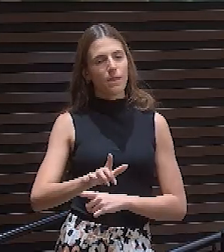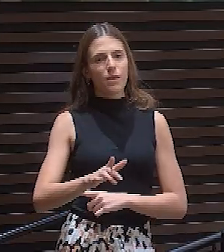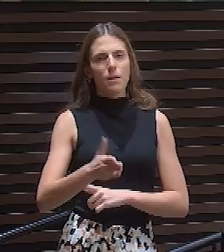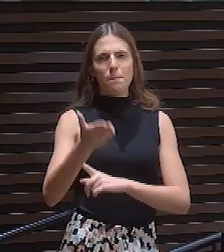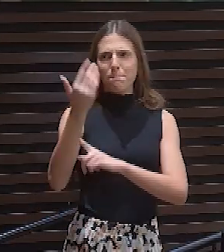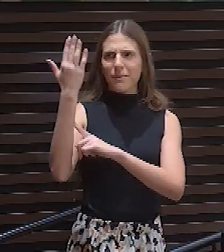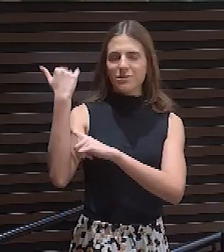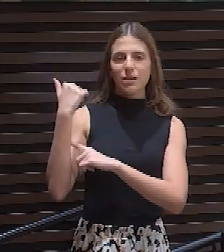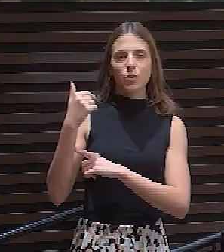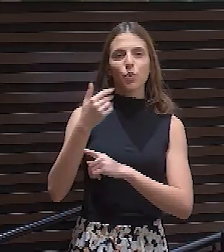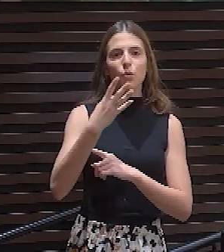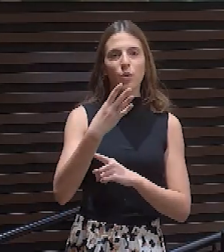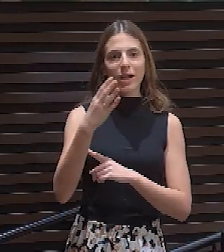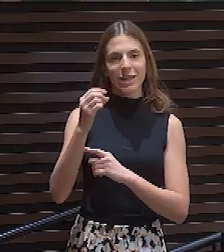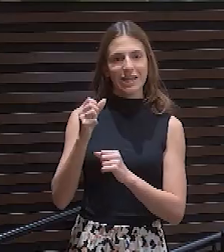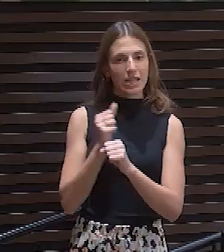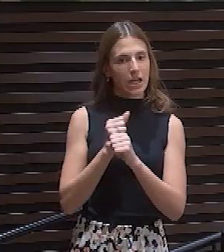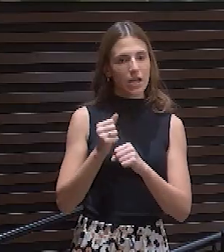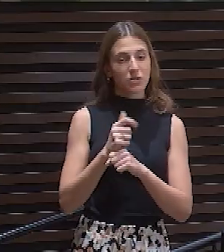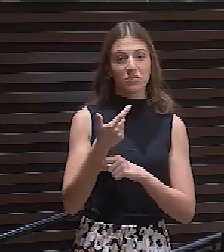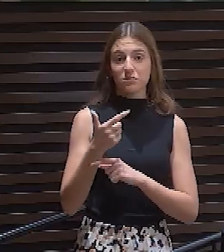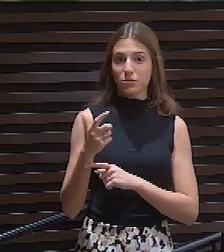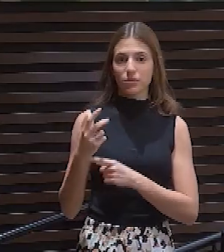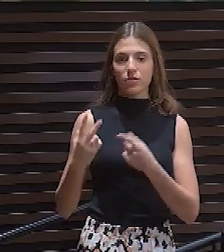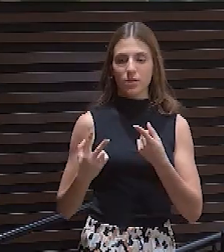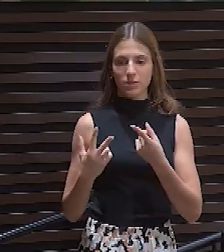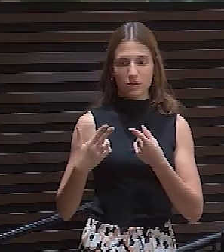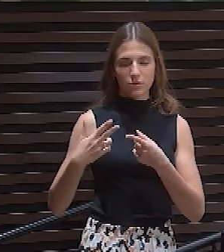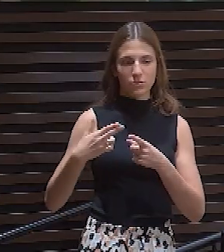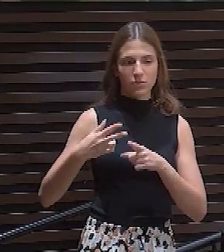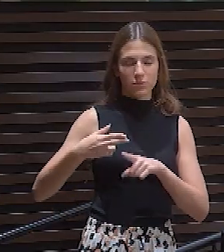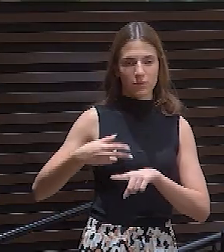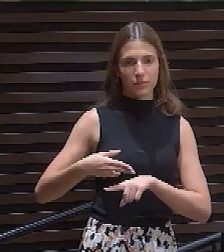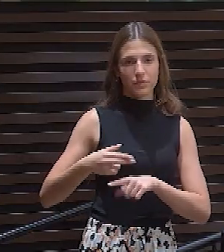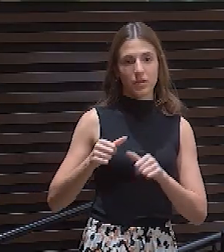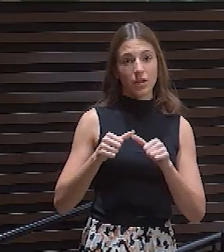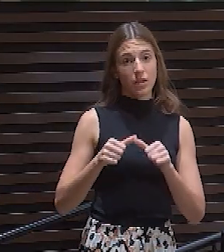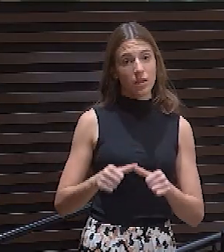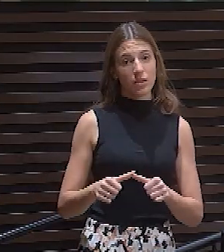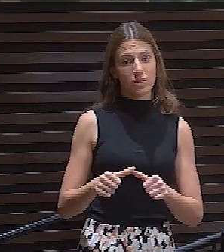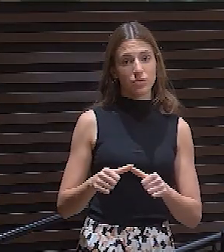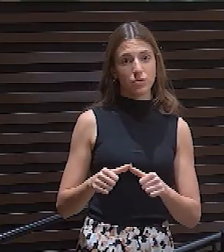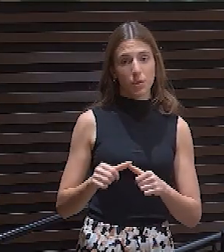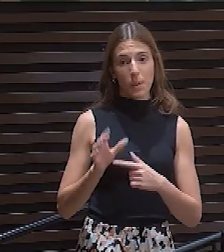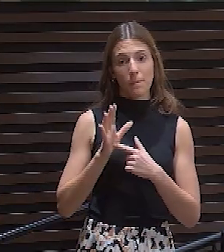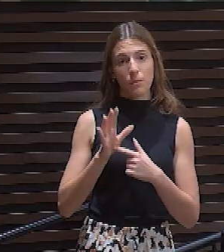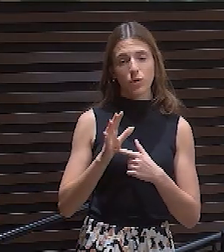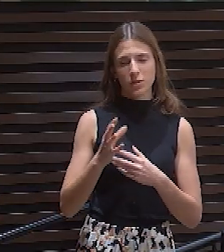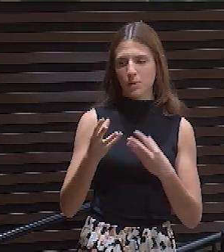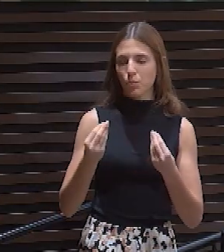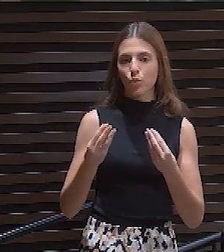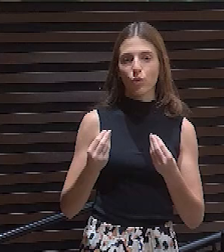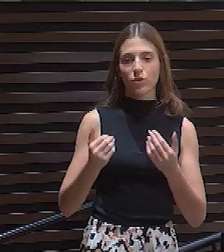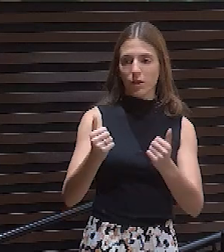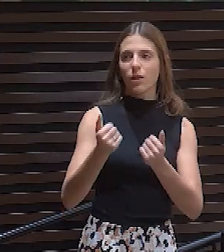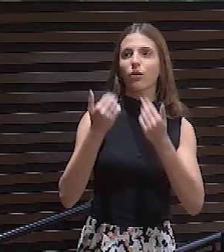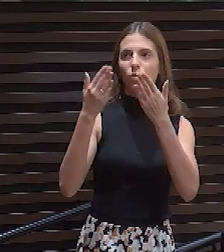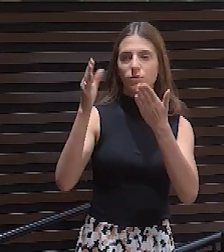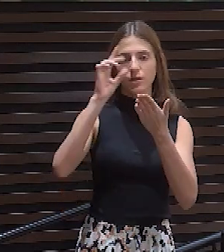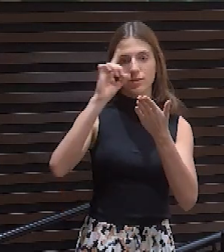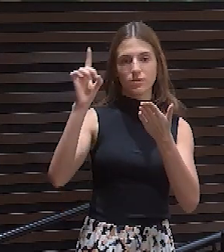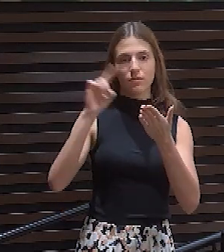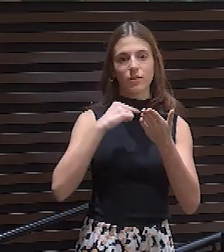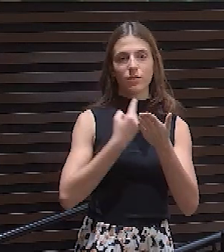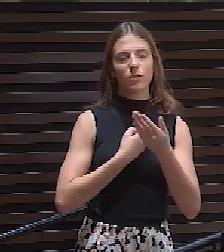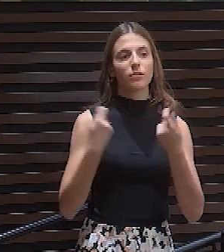sem circuncisão. E isto fala muito de consagração. Nós